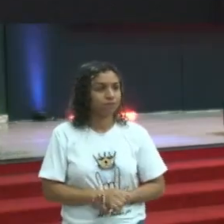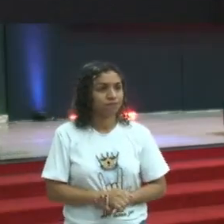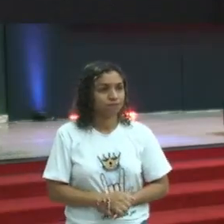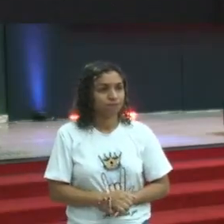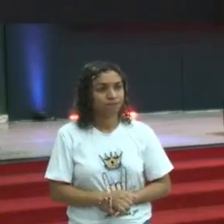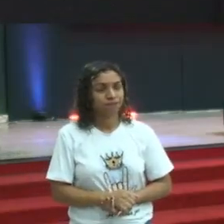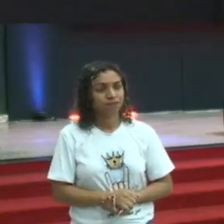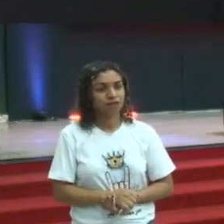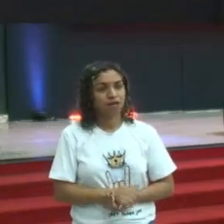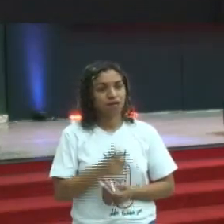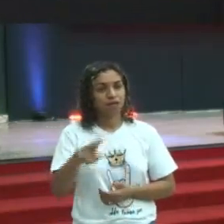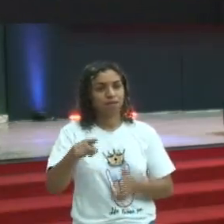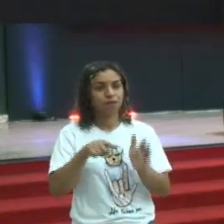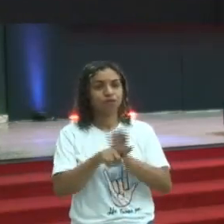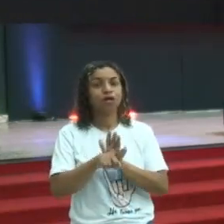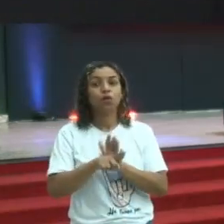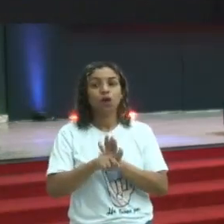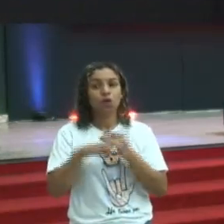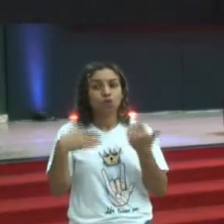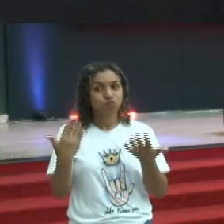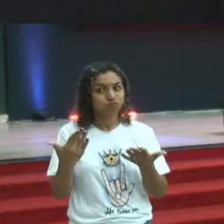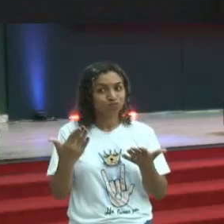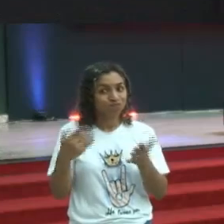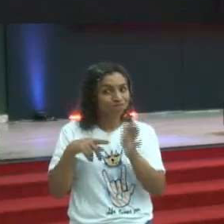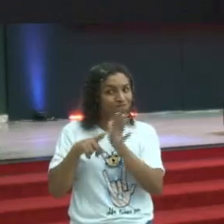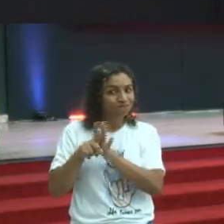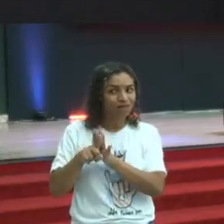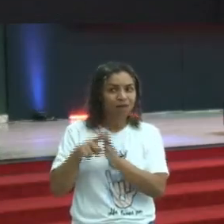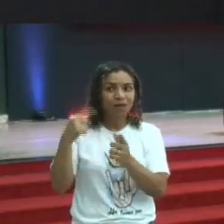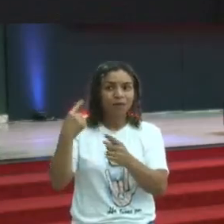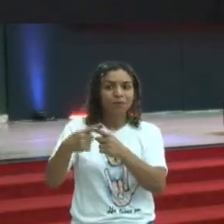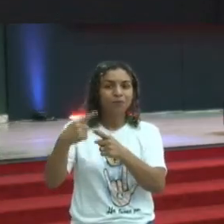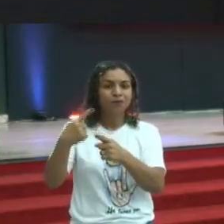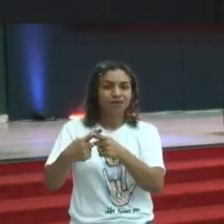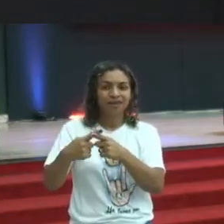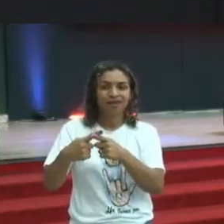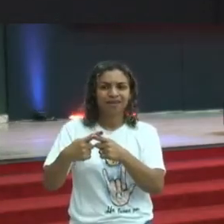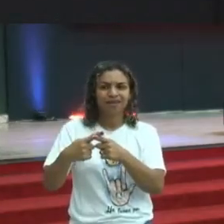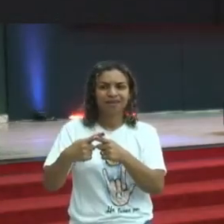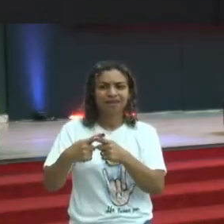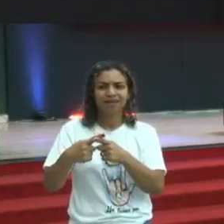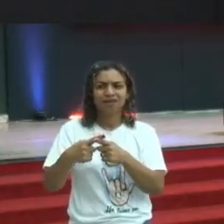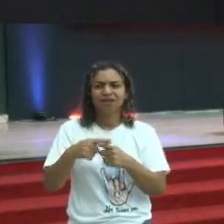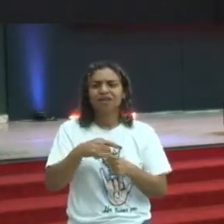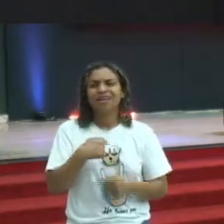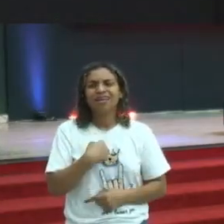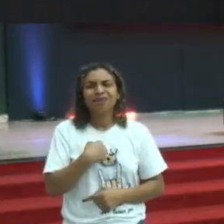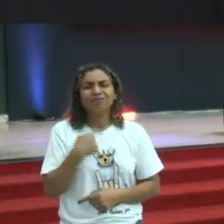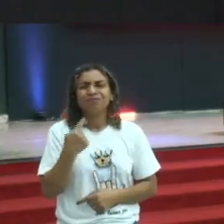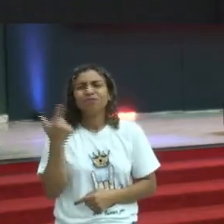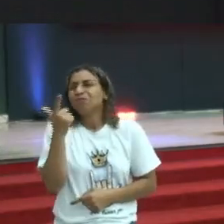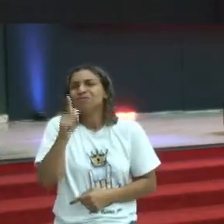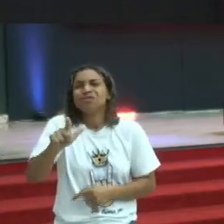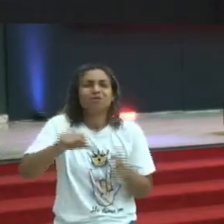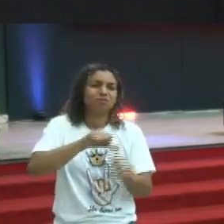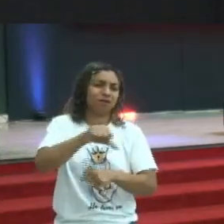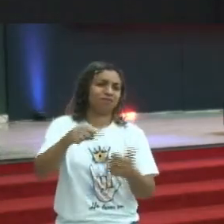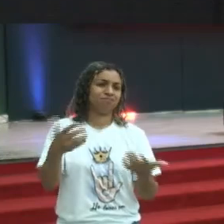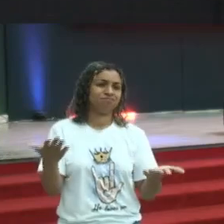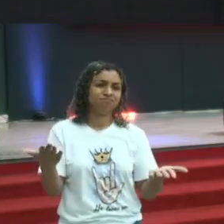E esta outra pergunta é: por que não consigo